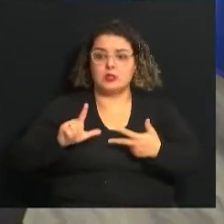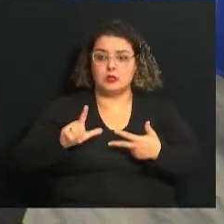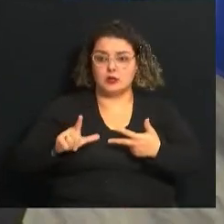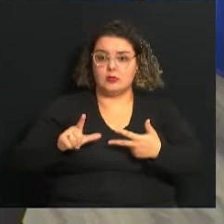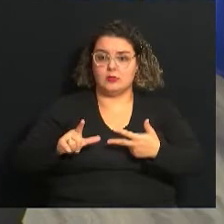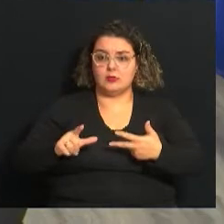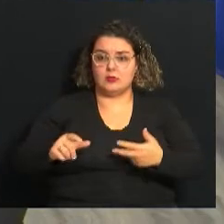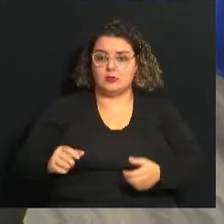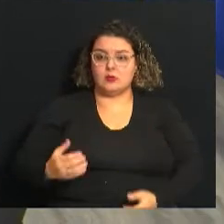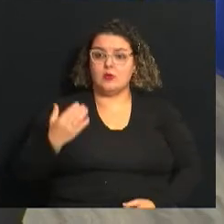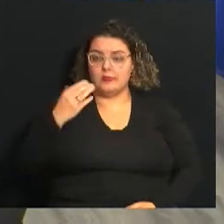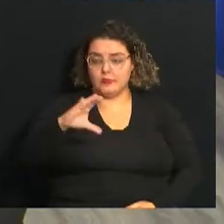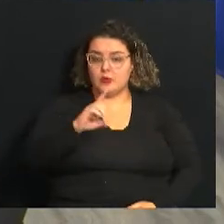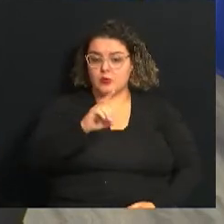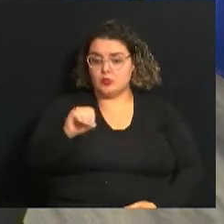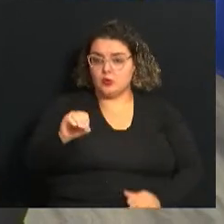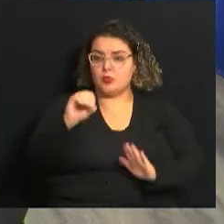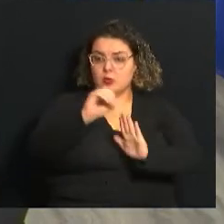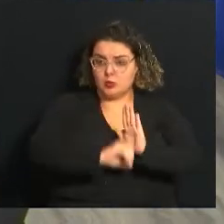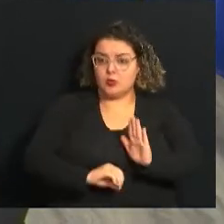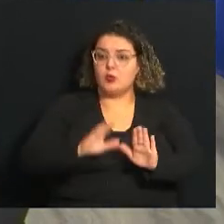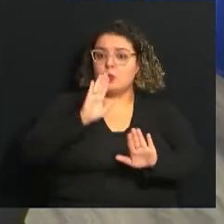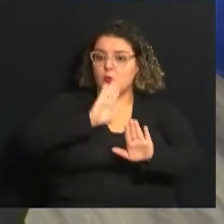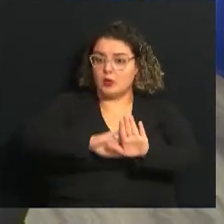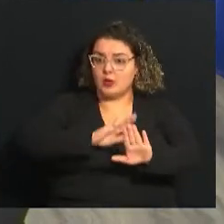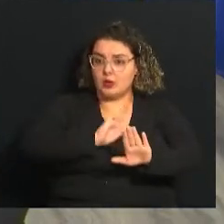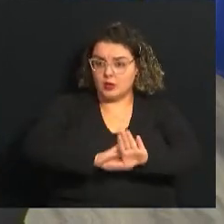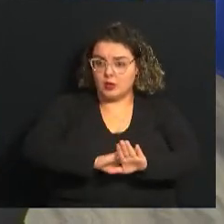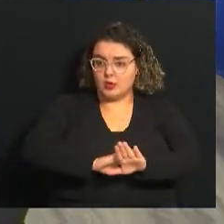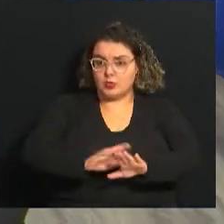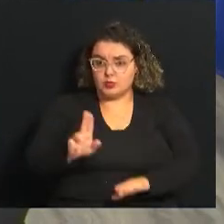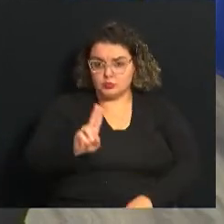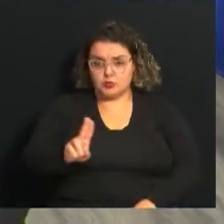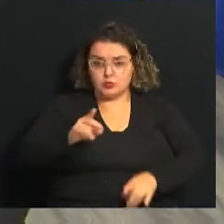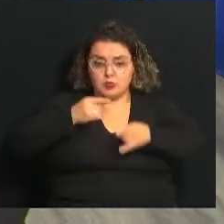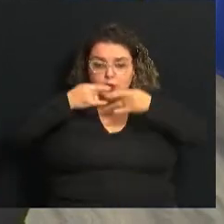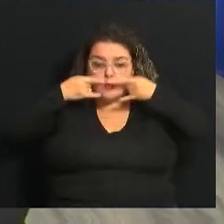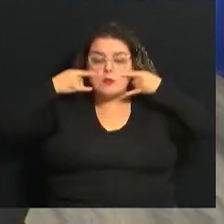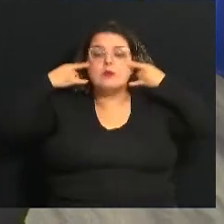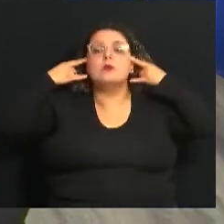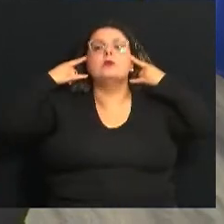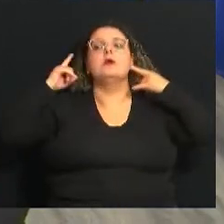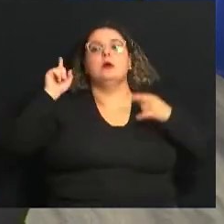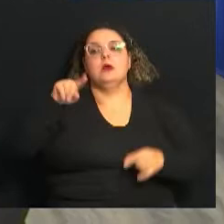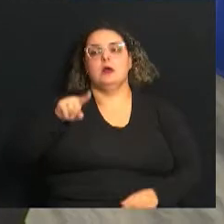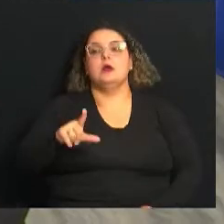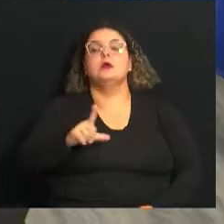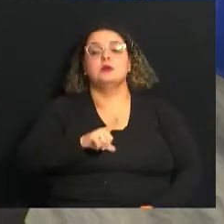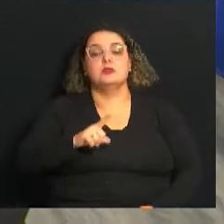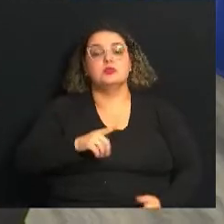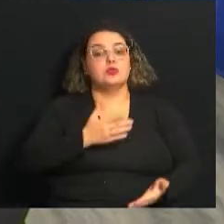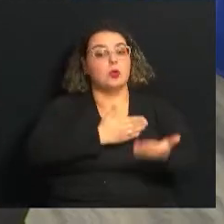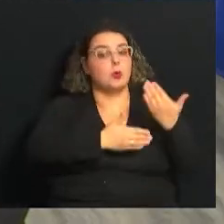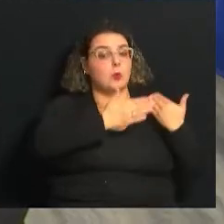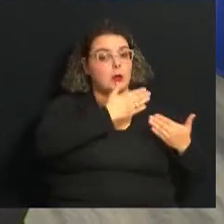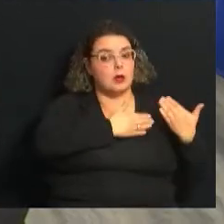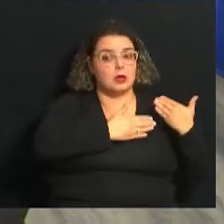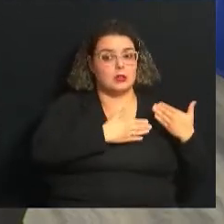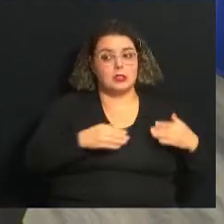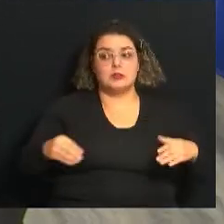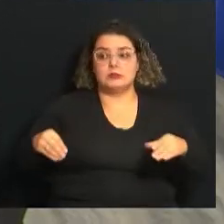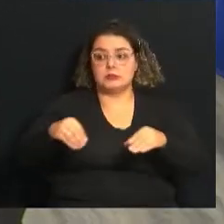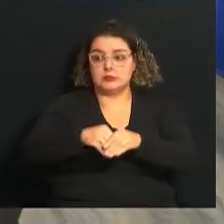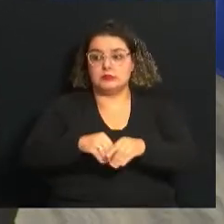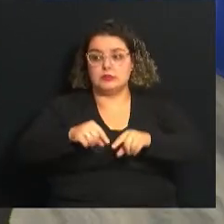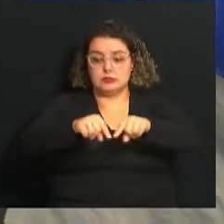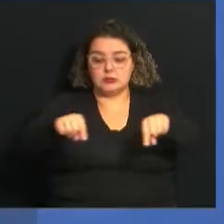no Diário Oficial um ato em relação à utilização de máscaras. Nós tínhamos um ato anterior dizendo que dentro das dependências